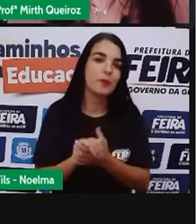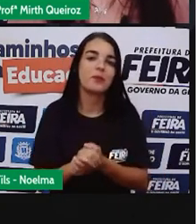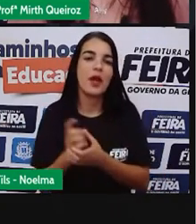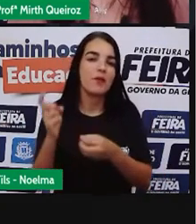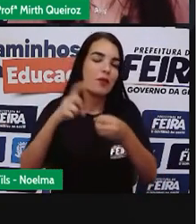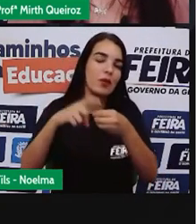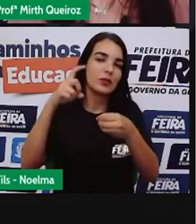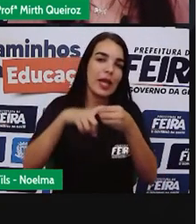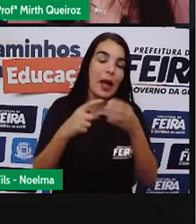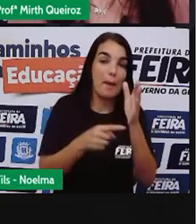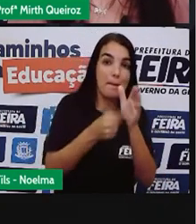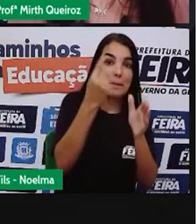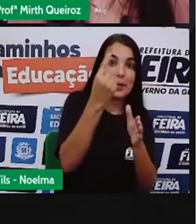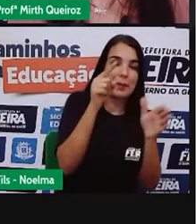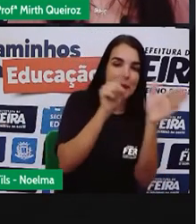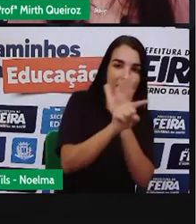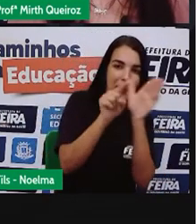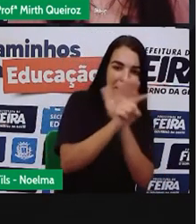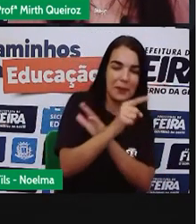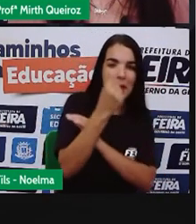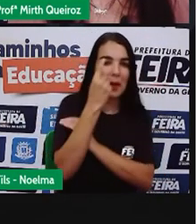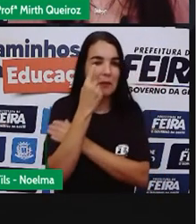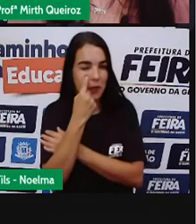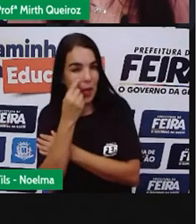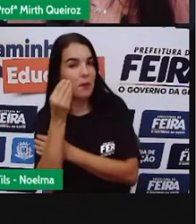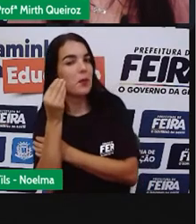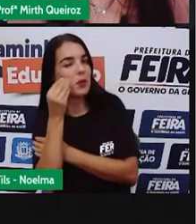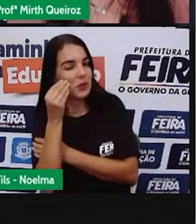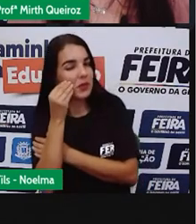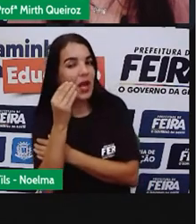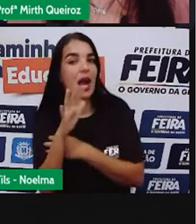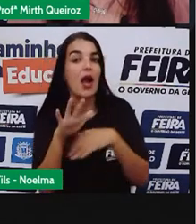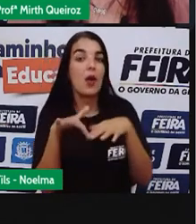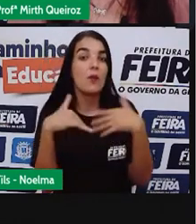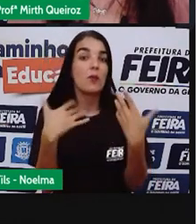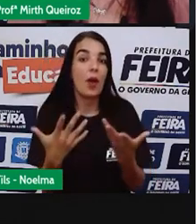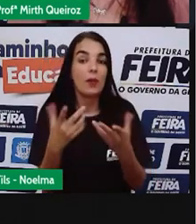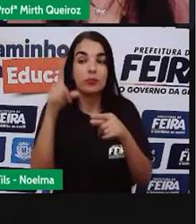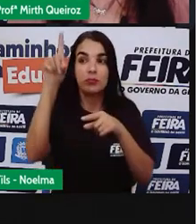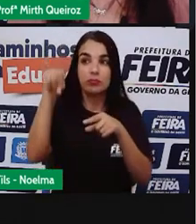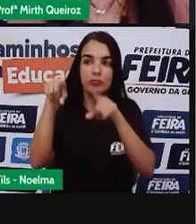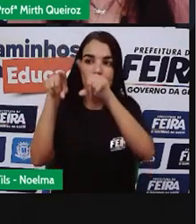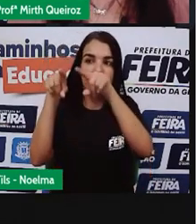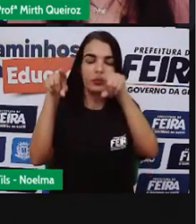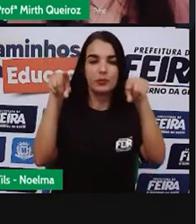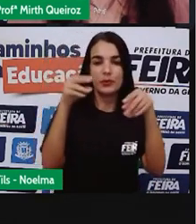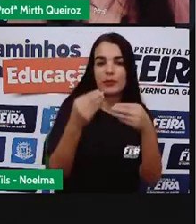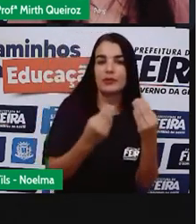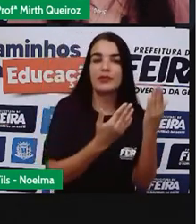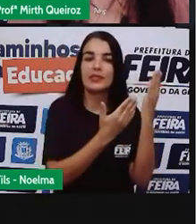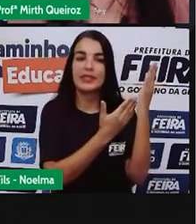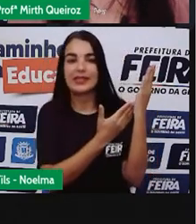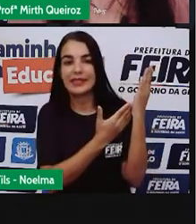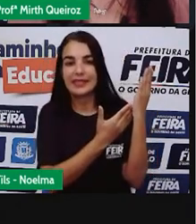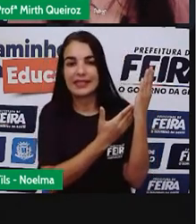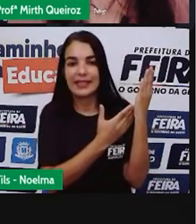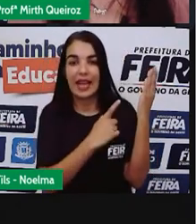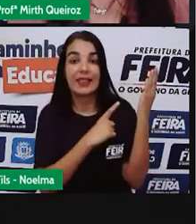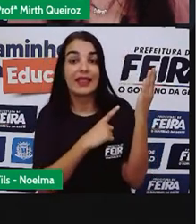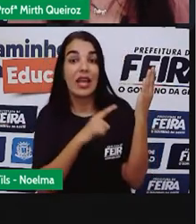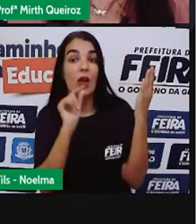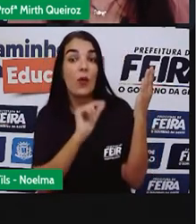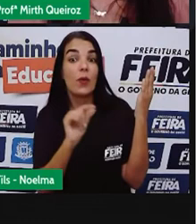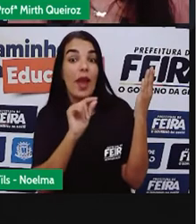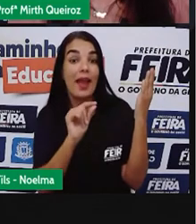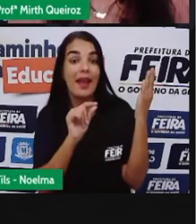prova vai voltar aqui na primeira questão. Qual tipo de gráfico ilustrado a seguir? Trata-se de um gráfico